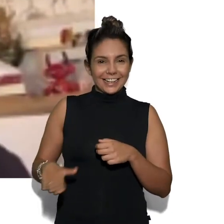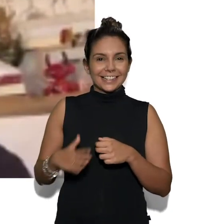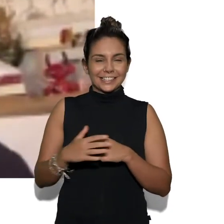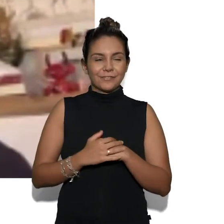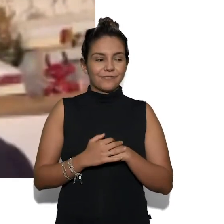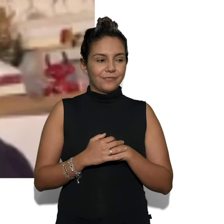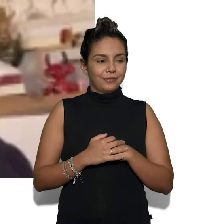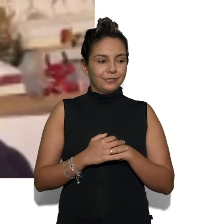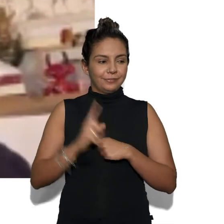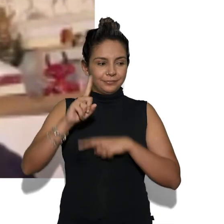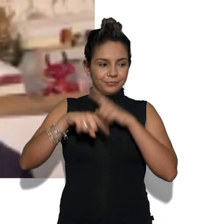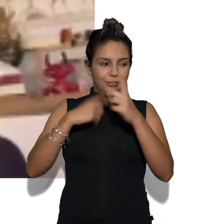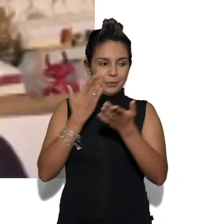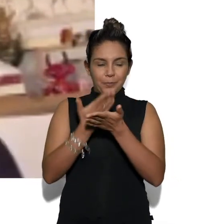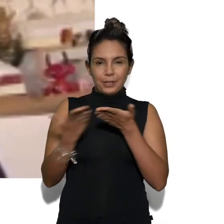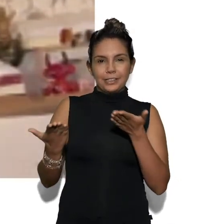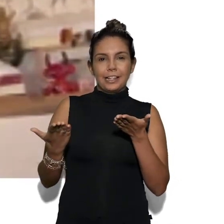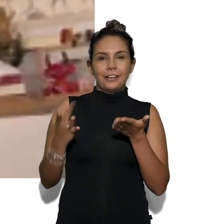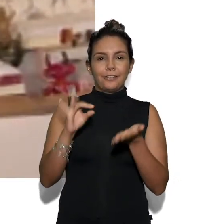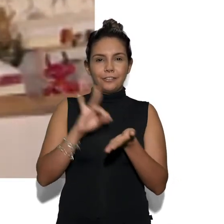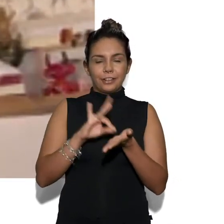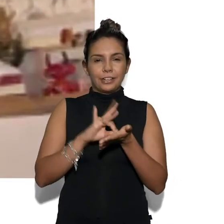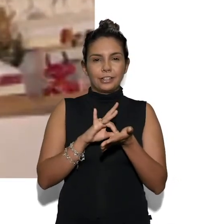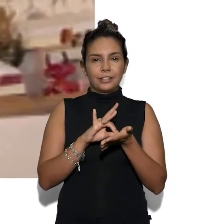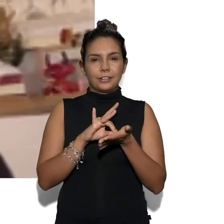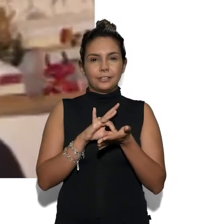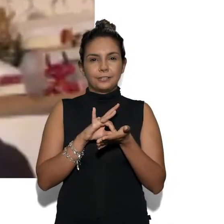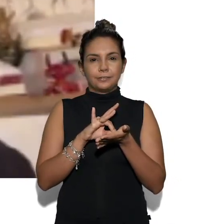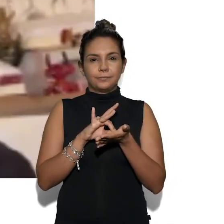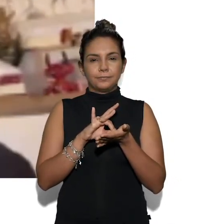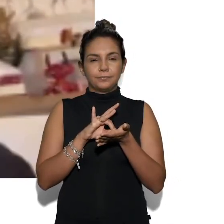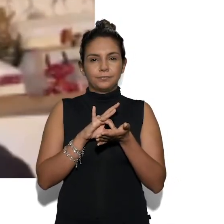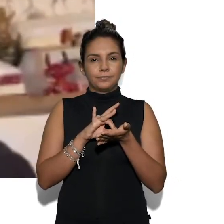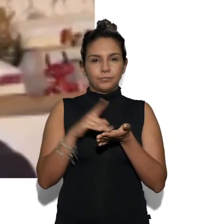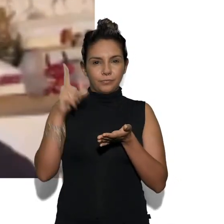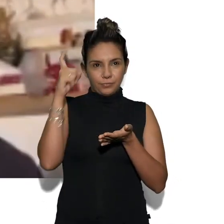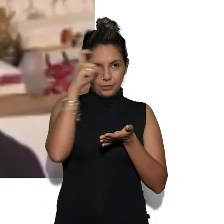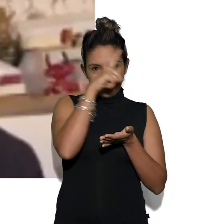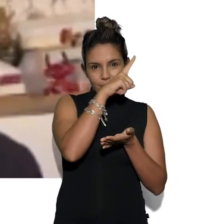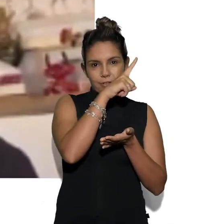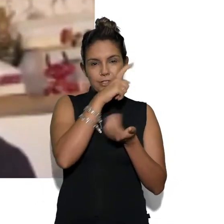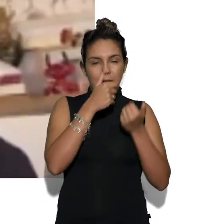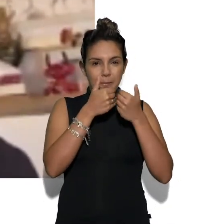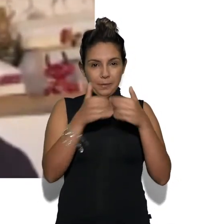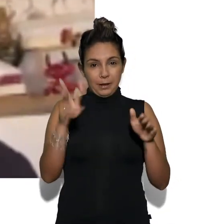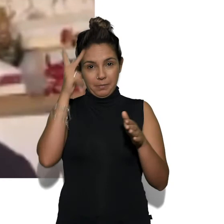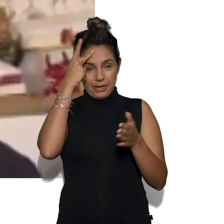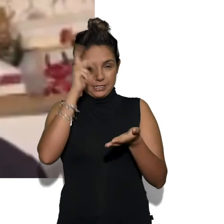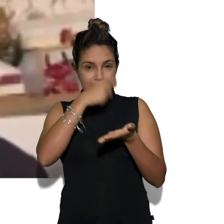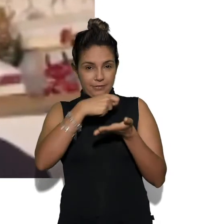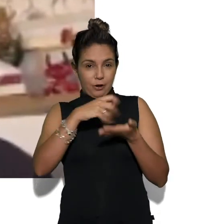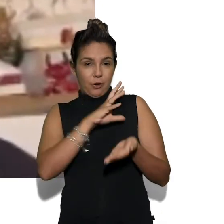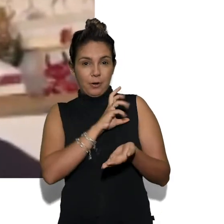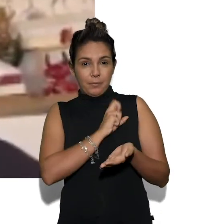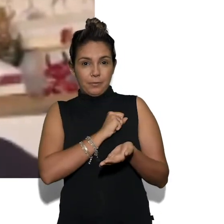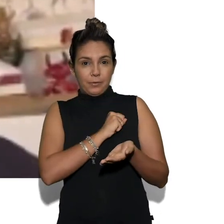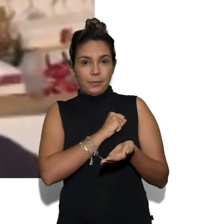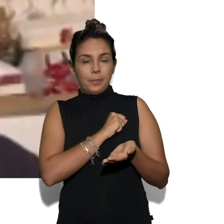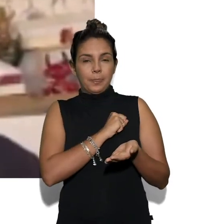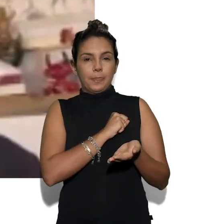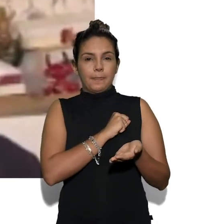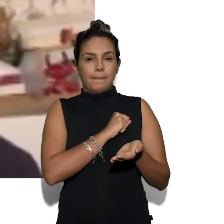que depois se foi perdendo, porque de facto tem sido tão difícil abrir espaço para escrever